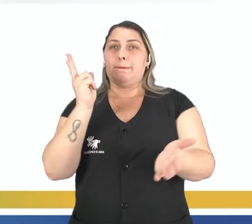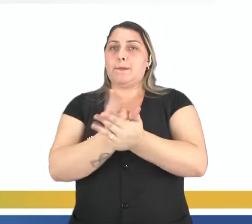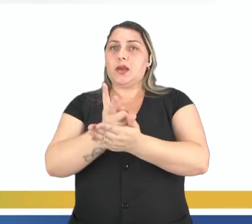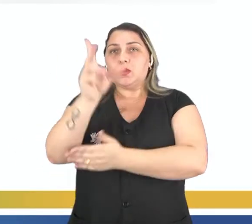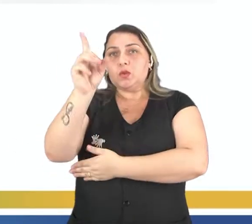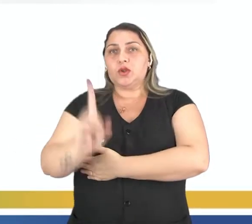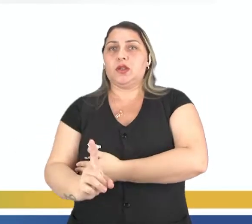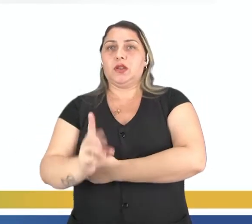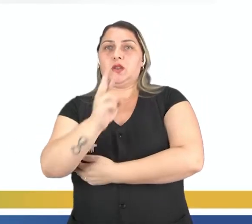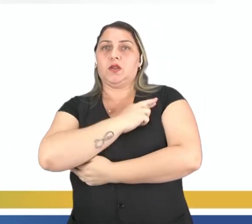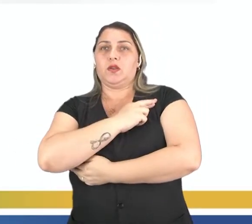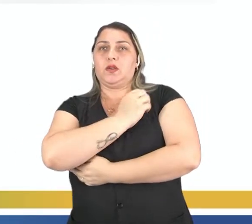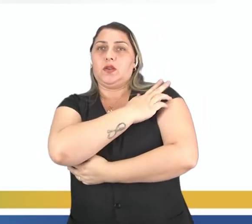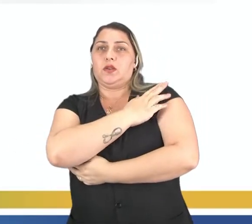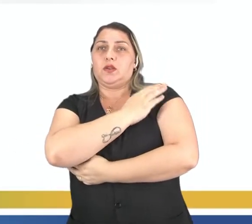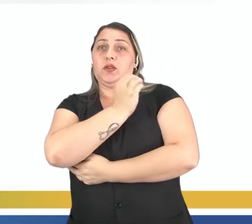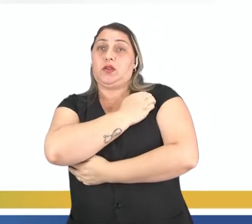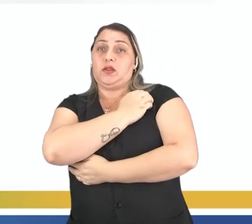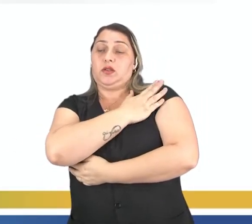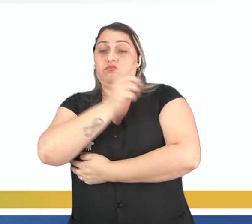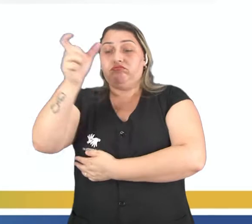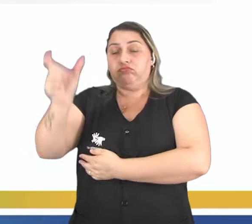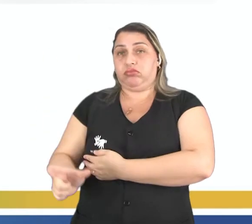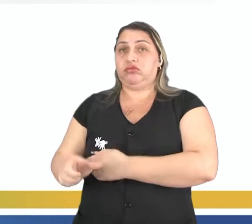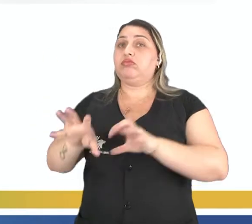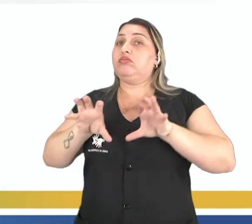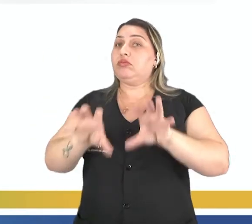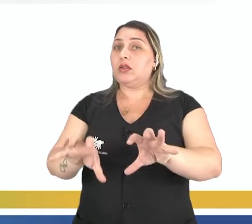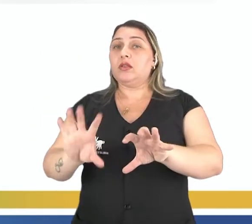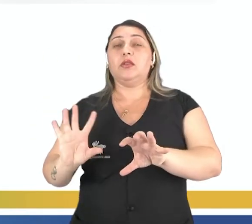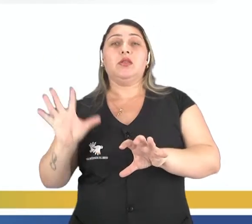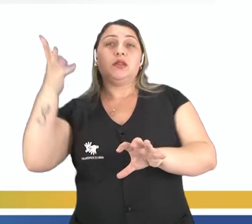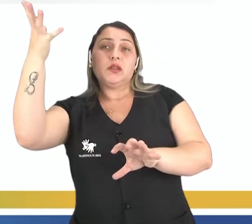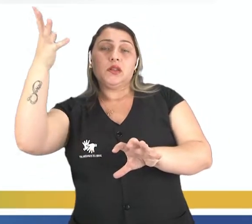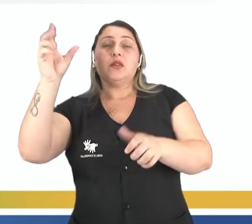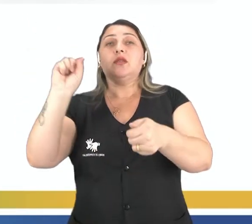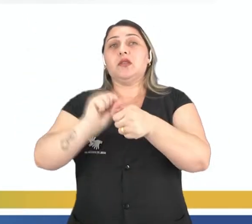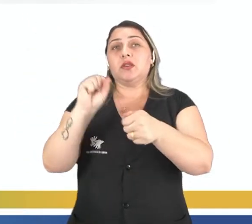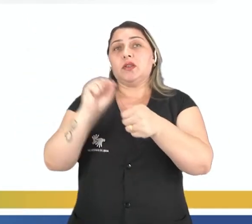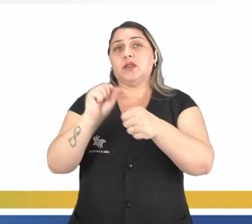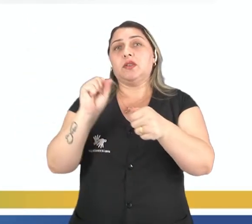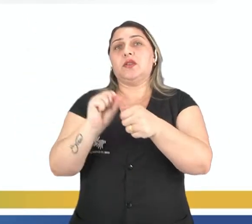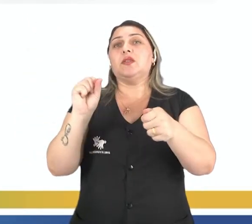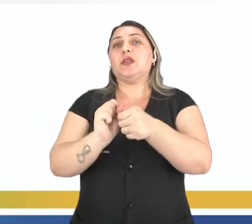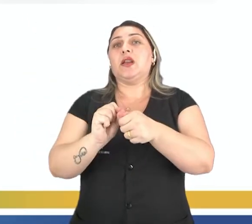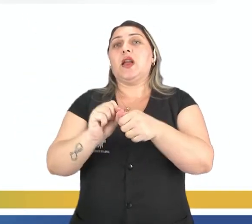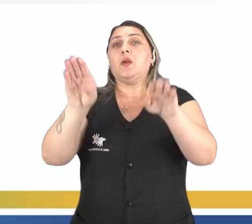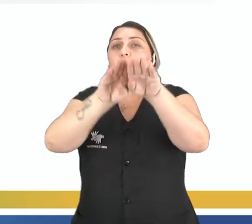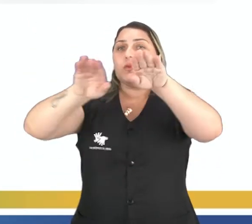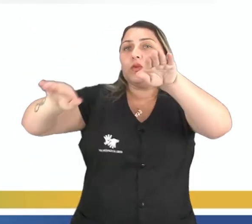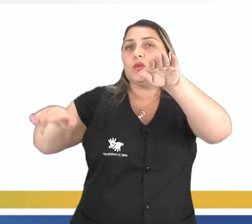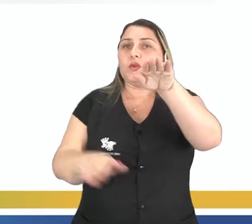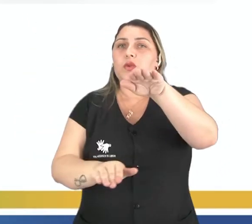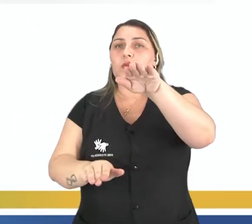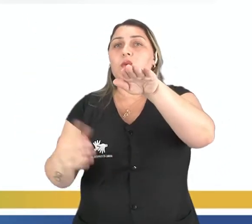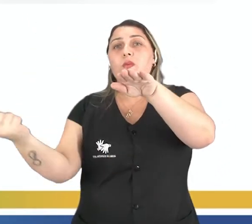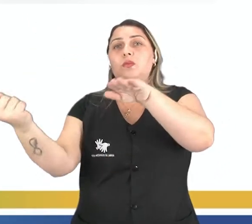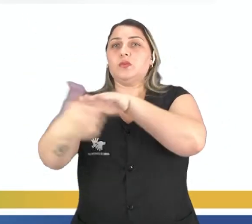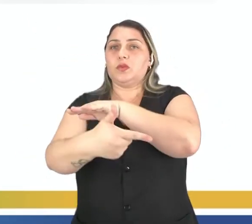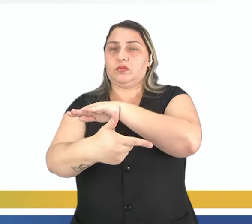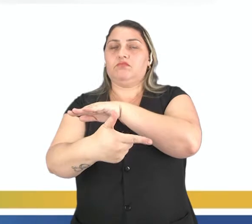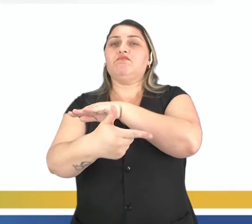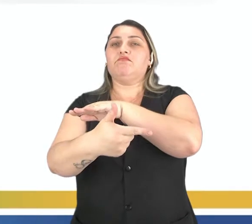Quando os racistas e preconceituosos agem desta maneira, estão tratando o que eles julgam como inferiores a eles de